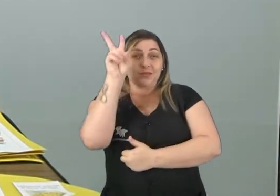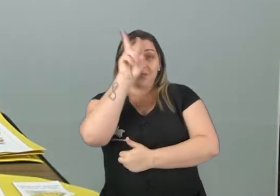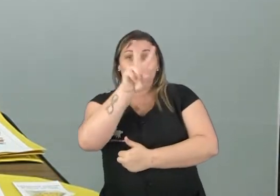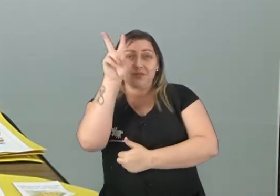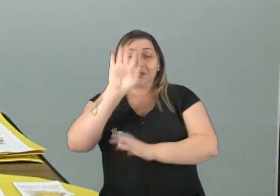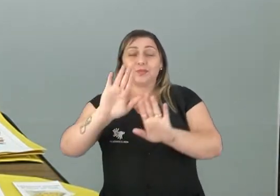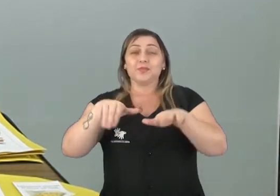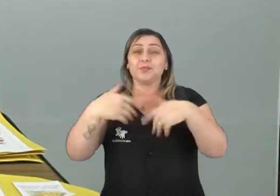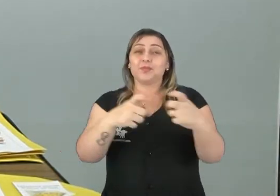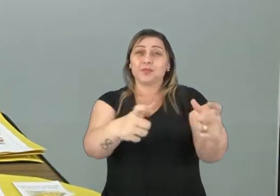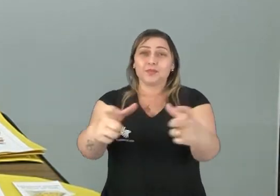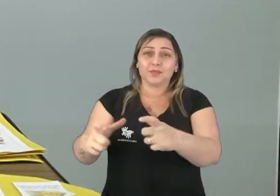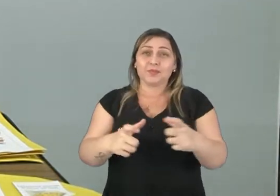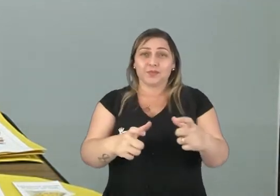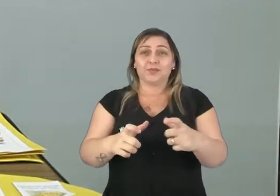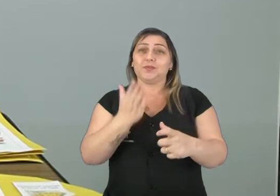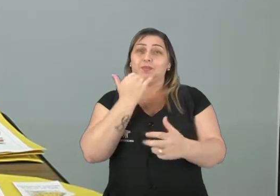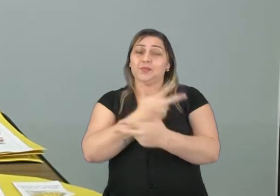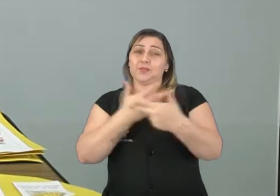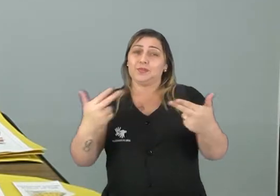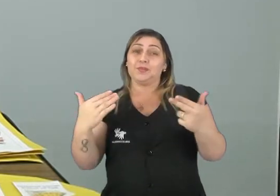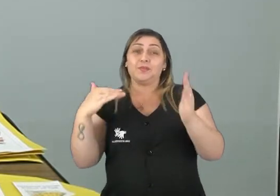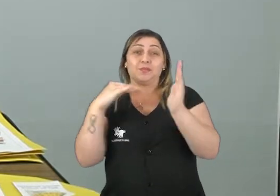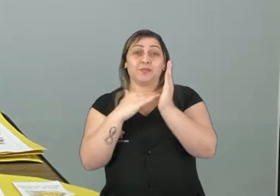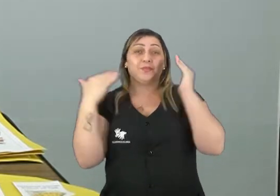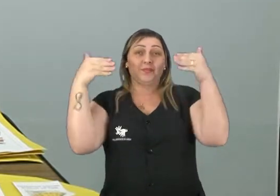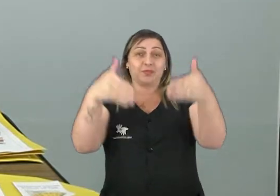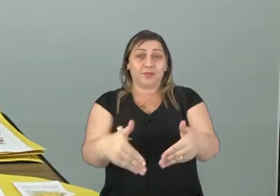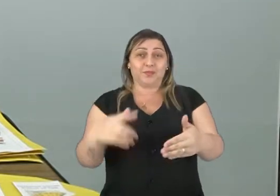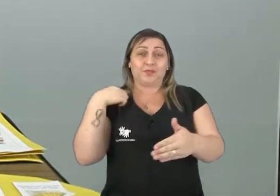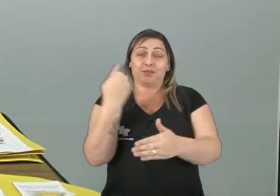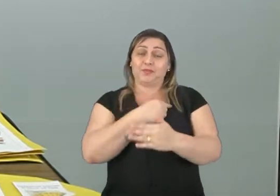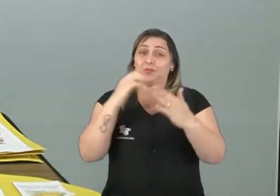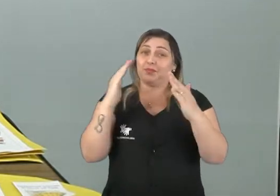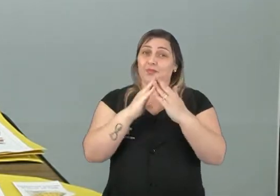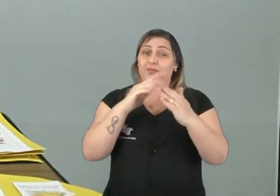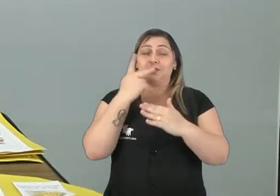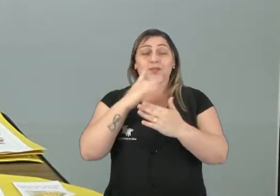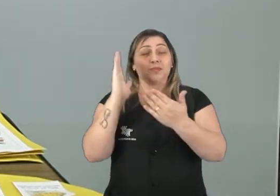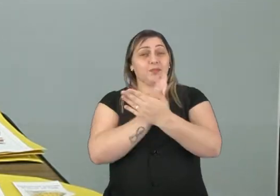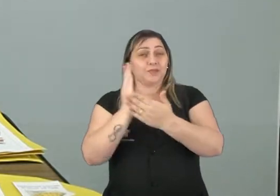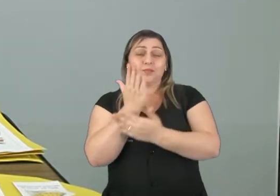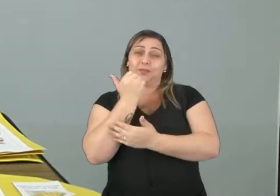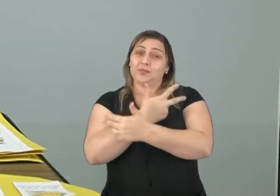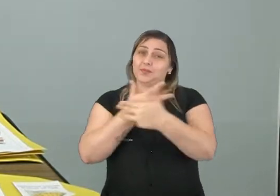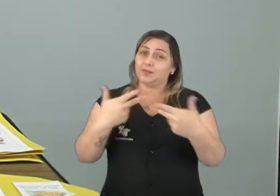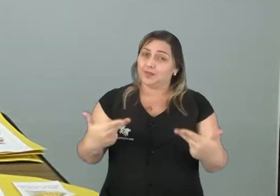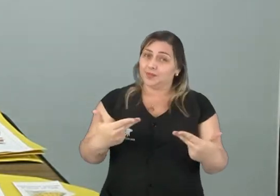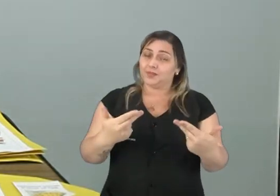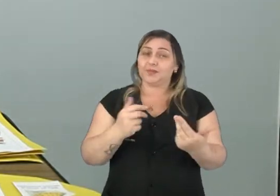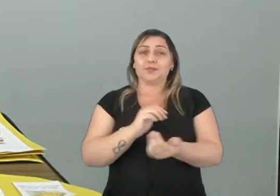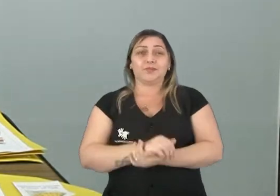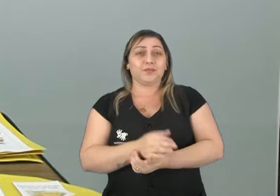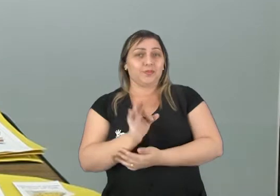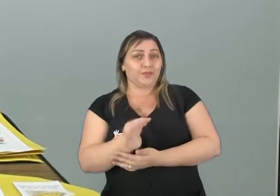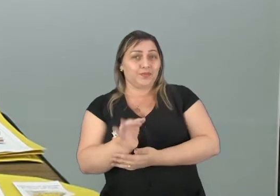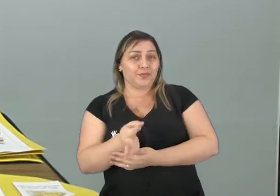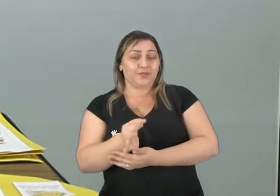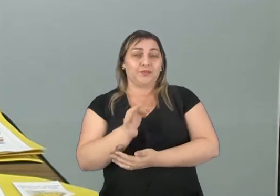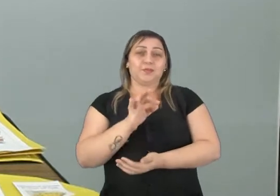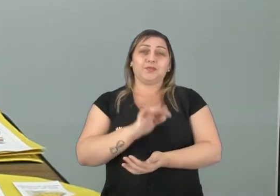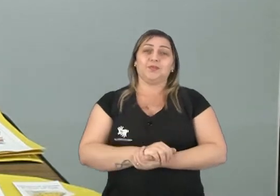qual é o percurso que os alimentos fazem até chegar à nossa casa? Falamos de alguns alimentos, não foi mesmo?